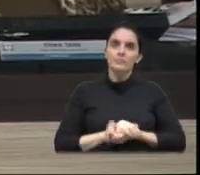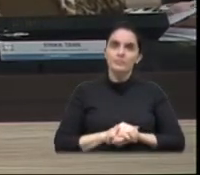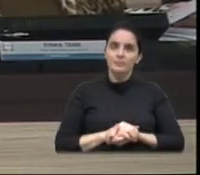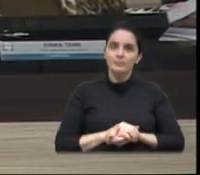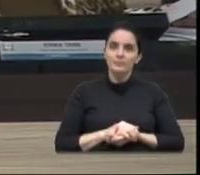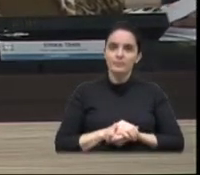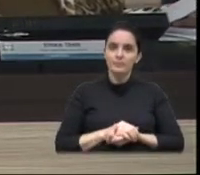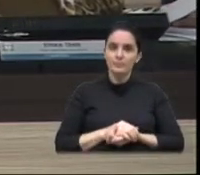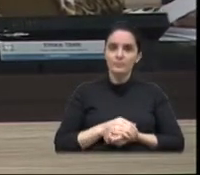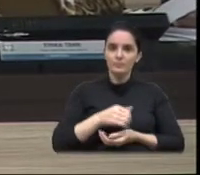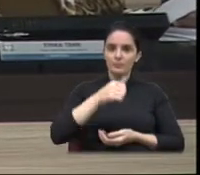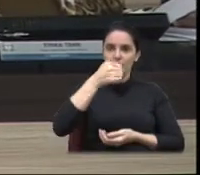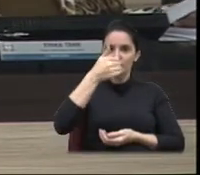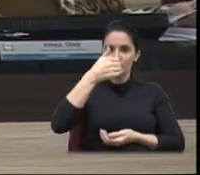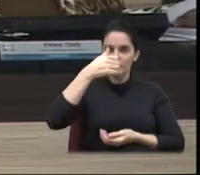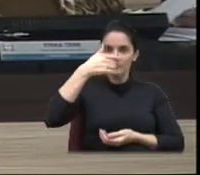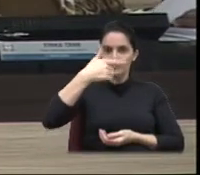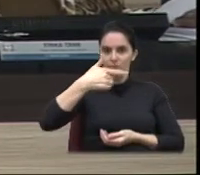Ofício